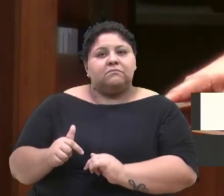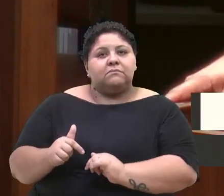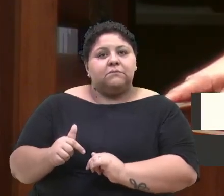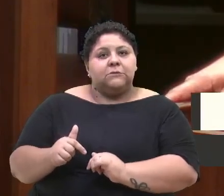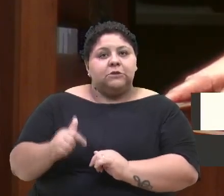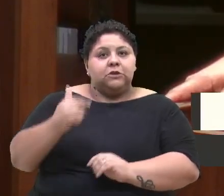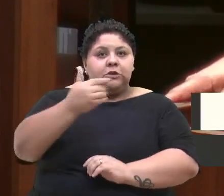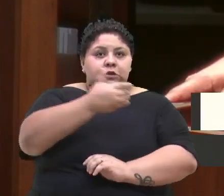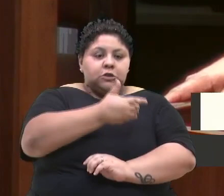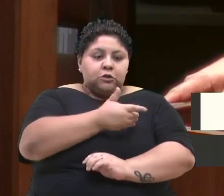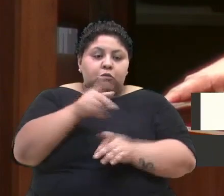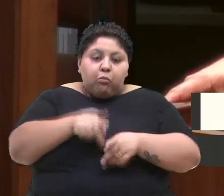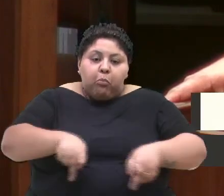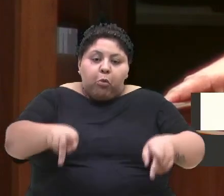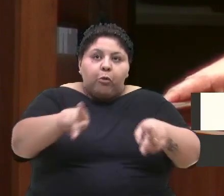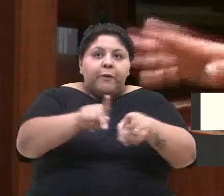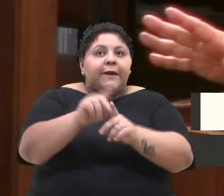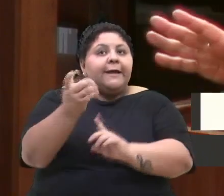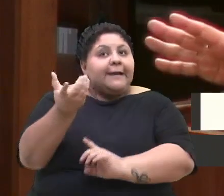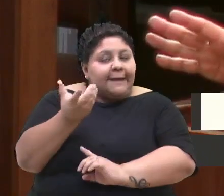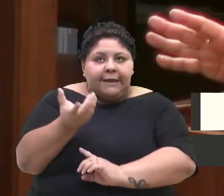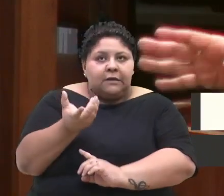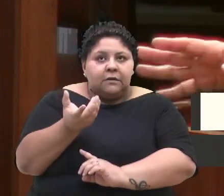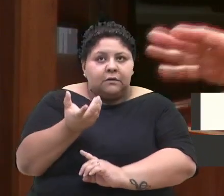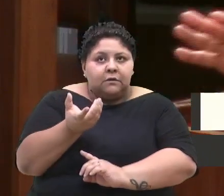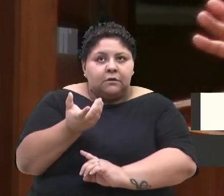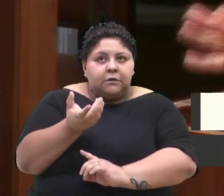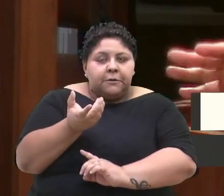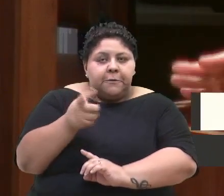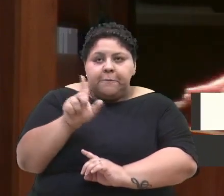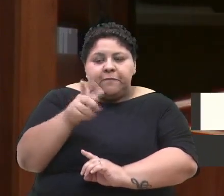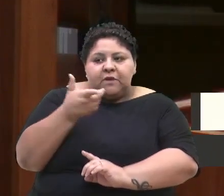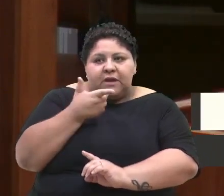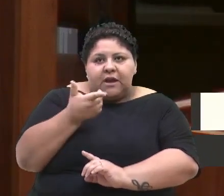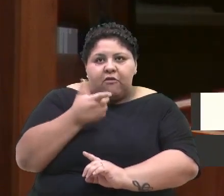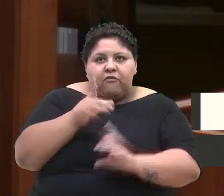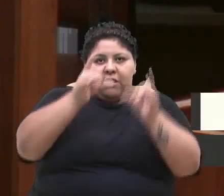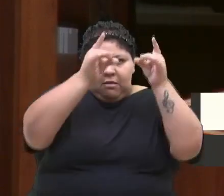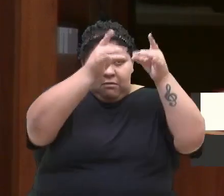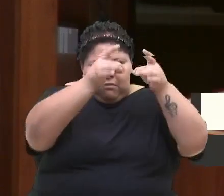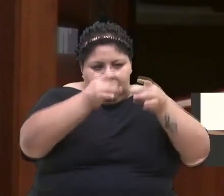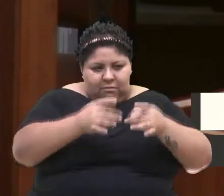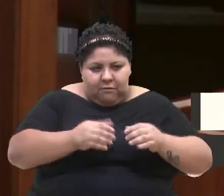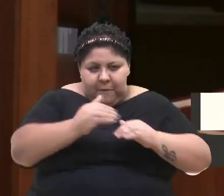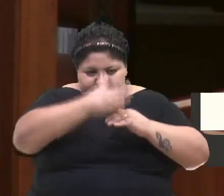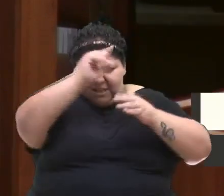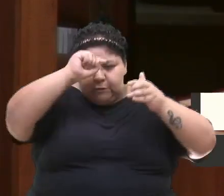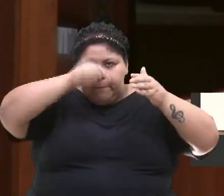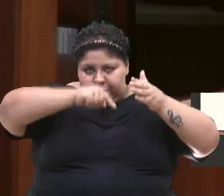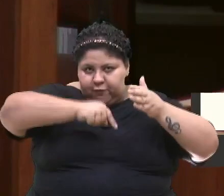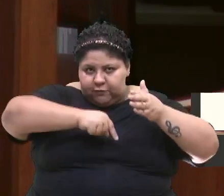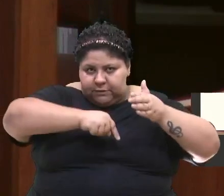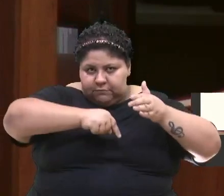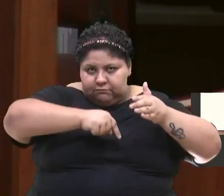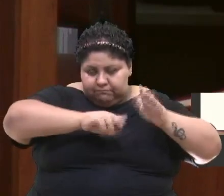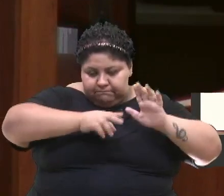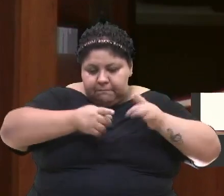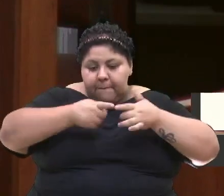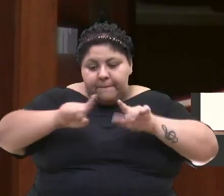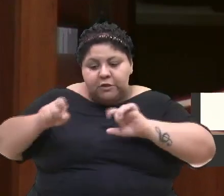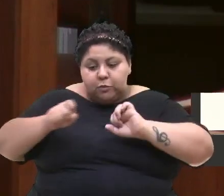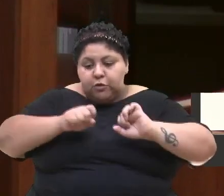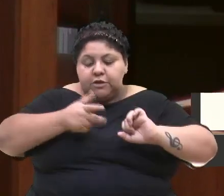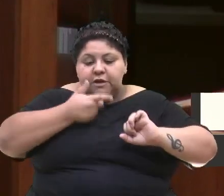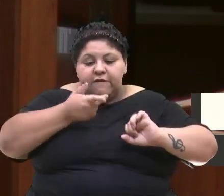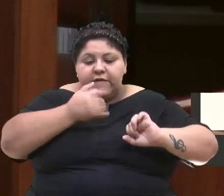pública exige. Eu não quero entrar nessa celeuma, porque ela é mais profunda, mas eu poderia citar